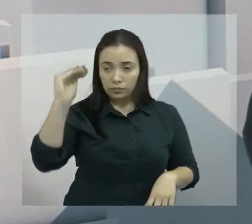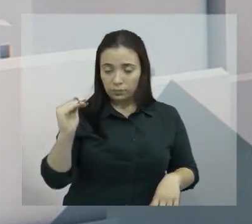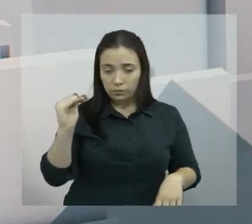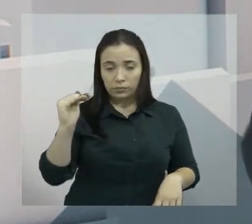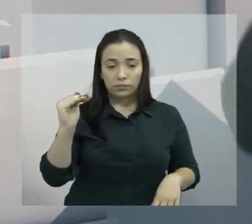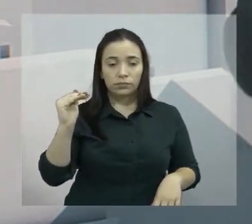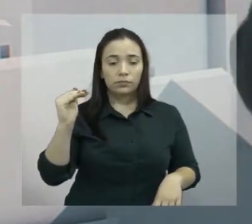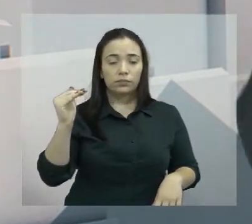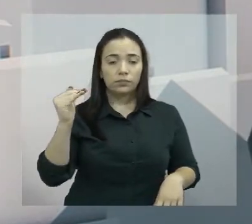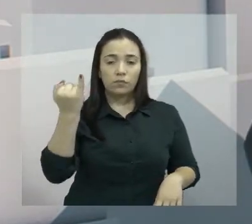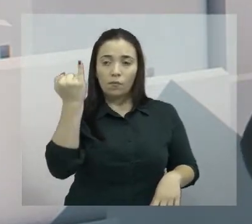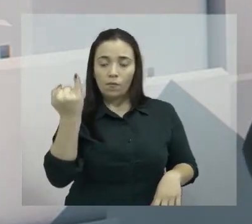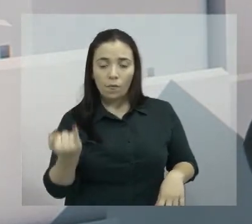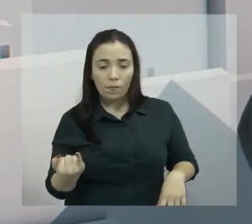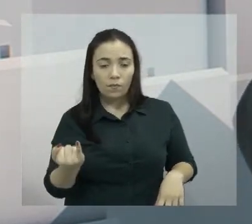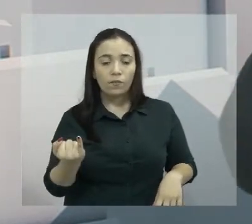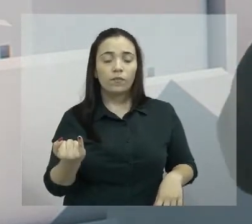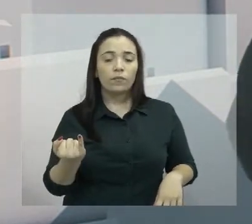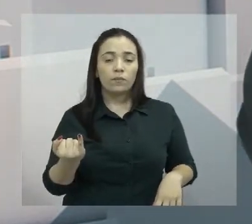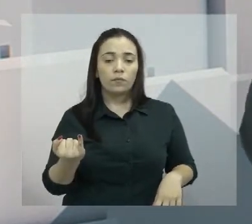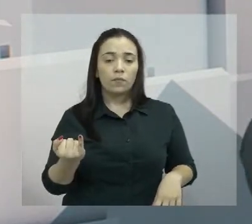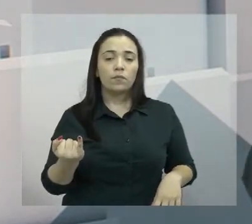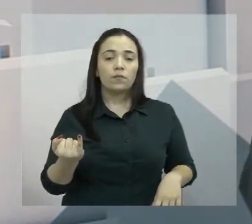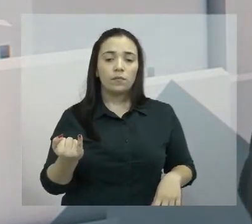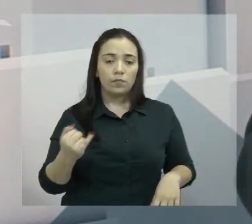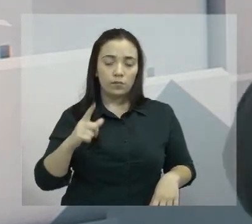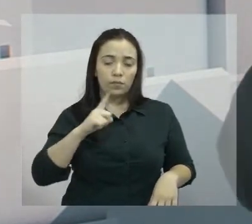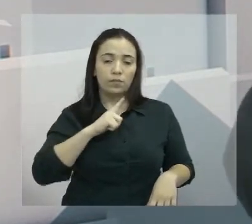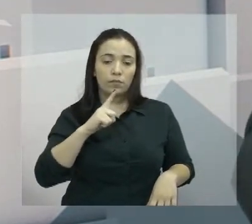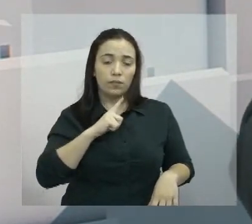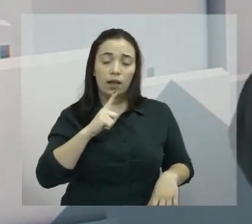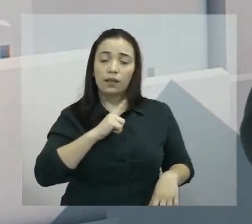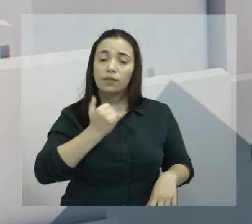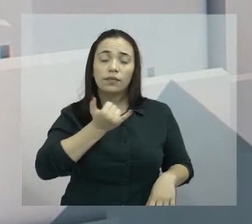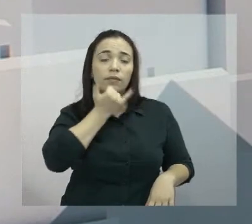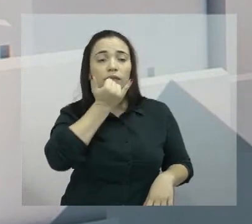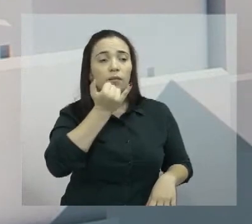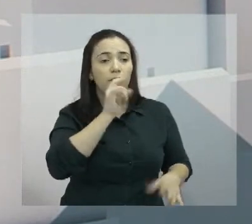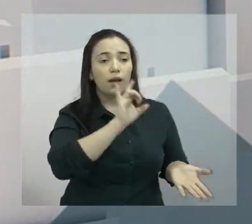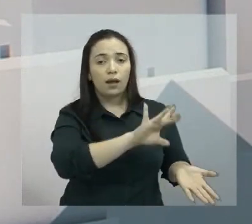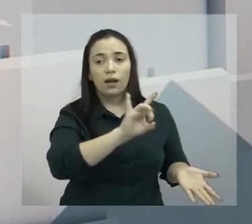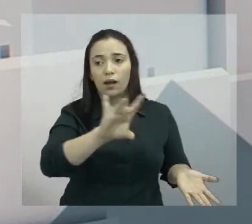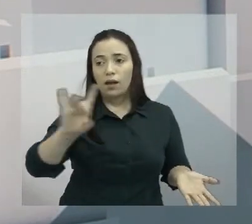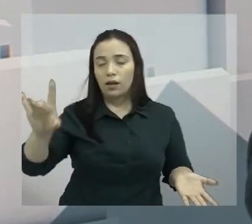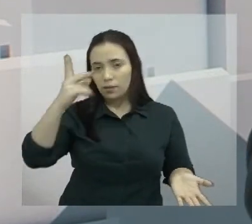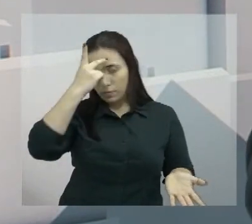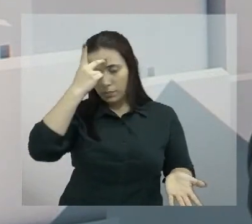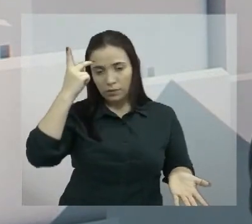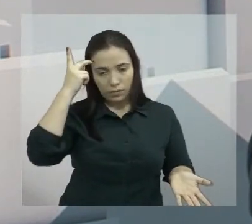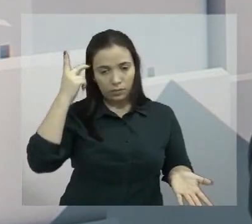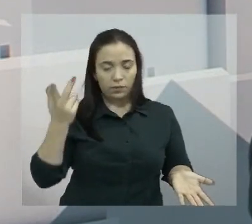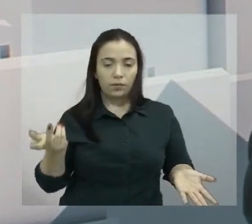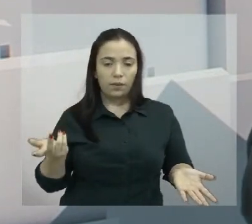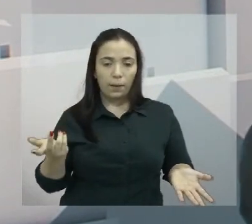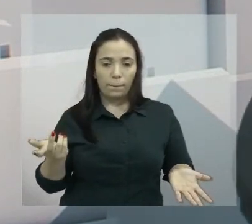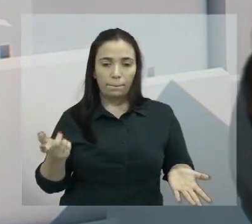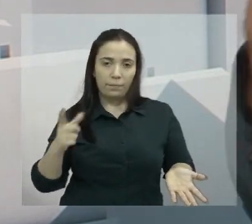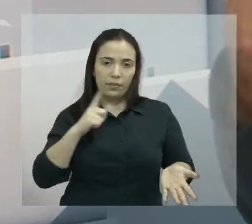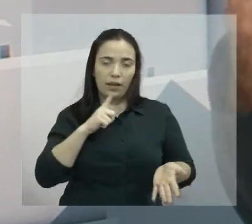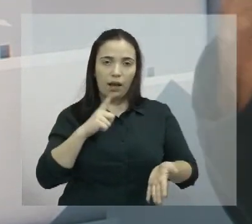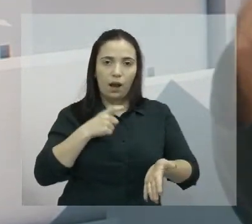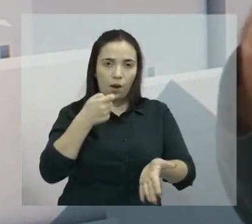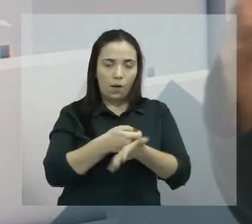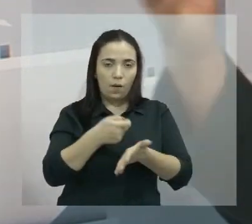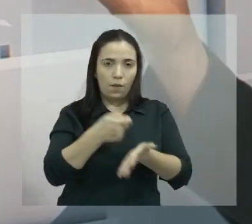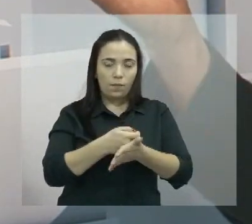mais com peso menor, uma estatura menor, aí pode fazer um efeito maior, mas tudo depende de cada organismo. Quer dizer, não é